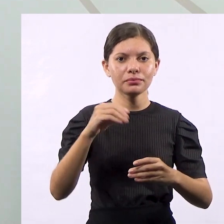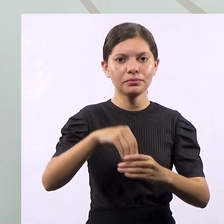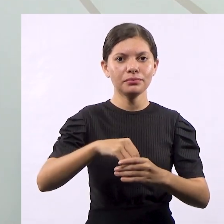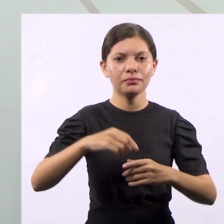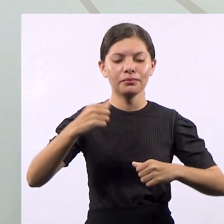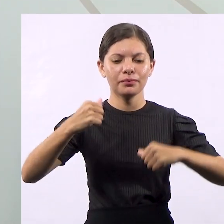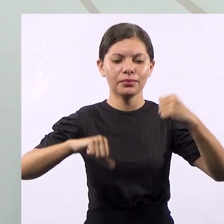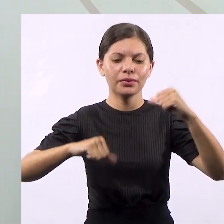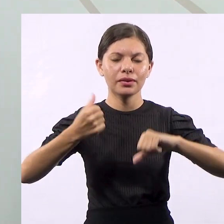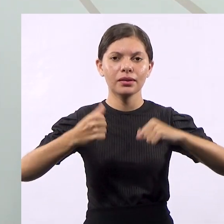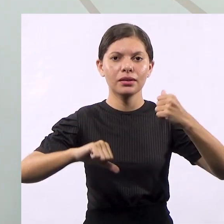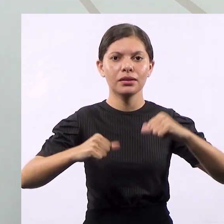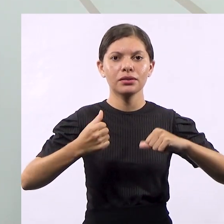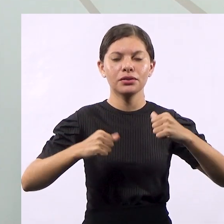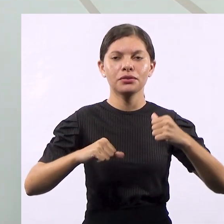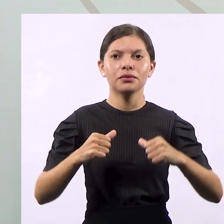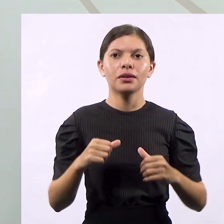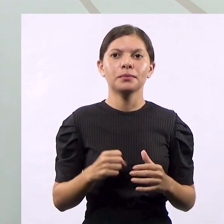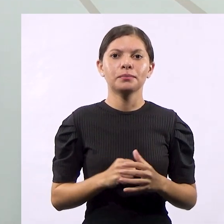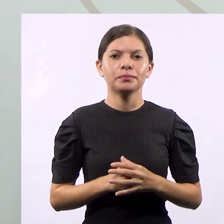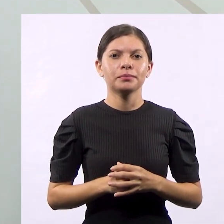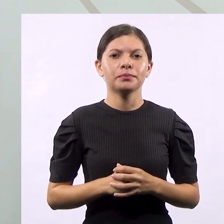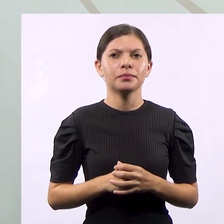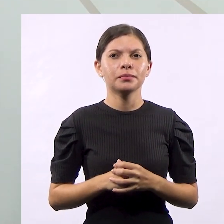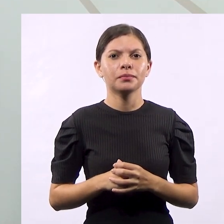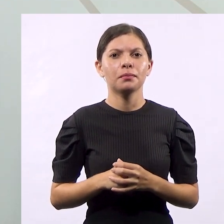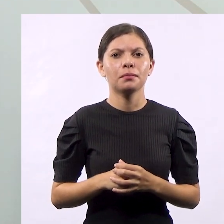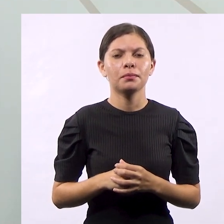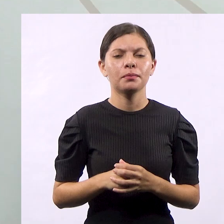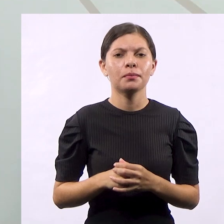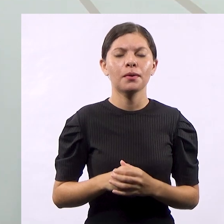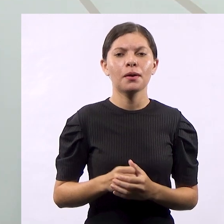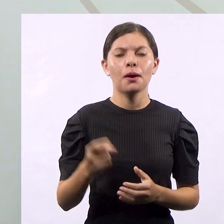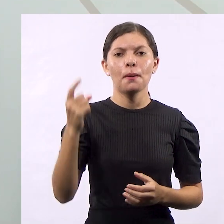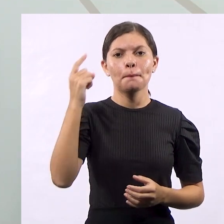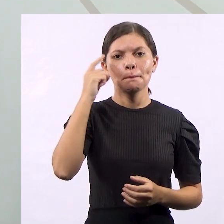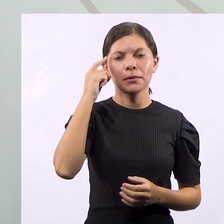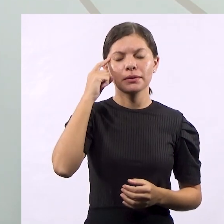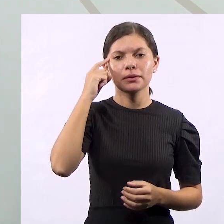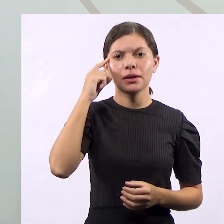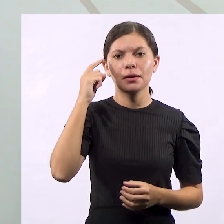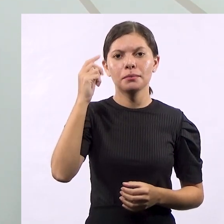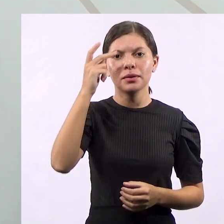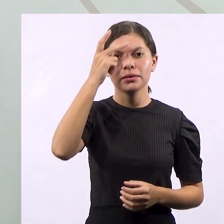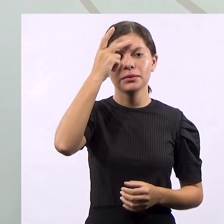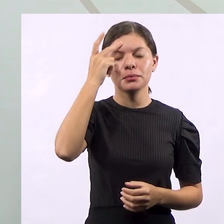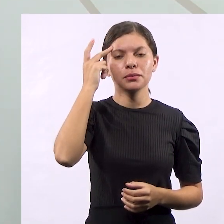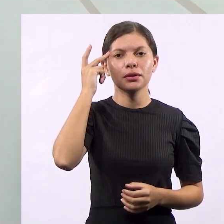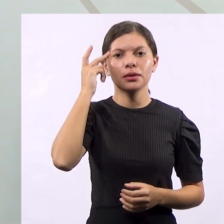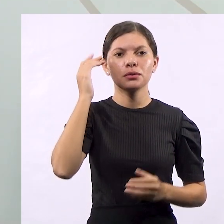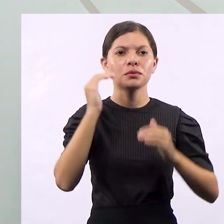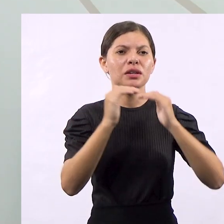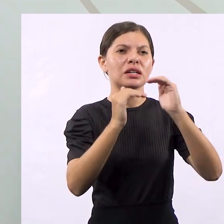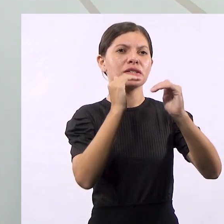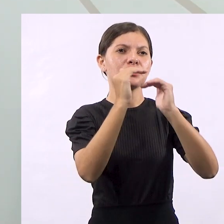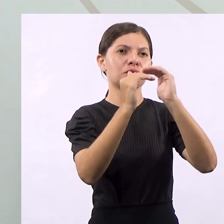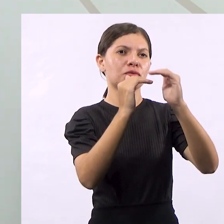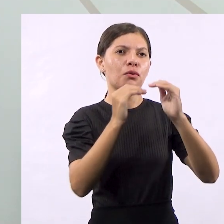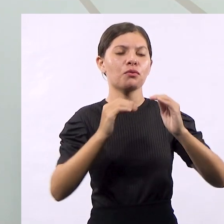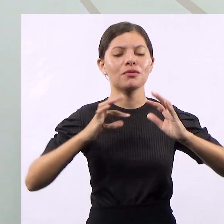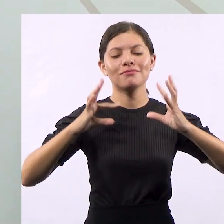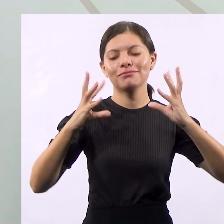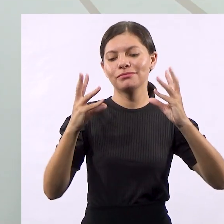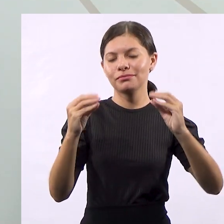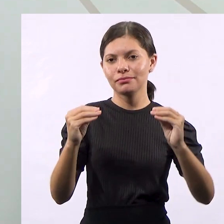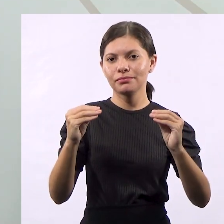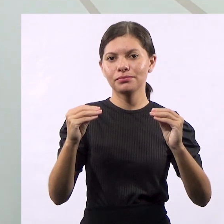de pensarmos no processo educacional para que o ser humano se desenvolva plenamente, a escola, como uma instituição social,